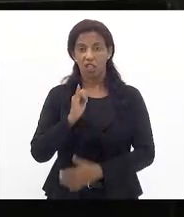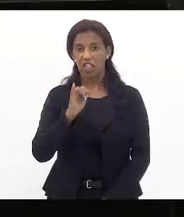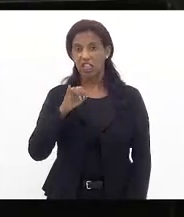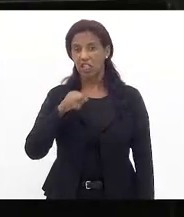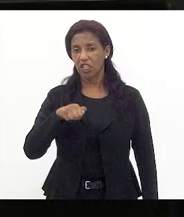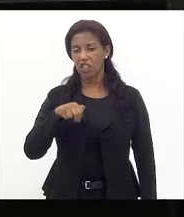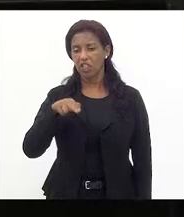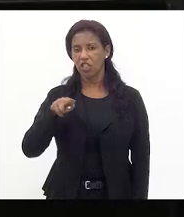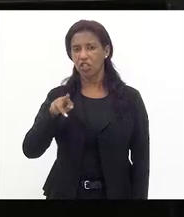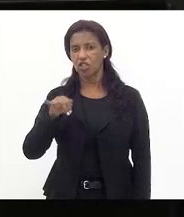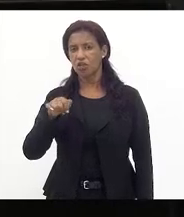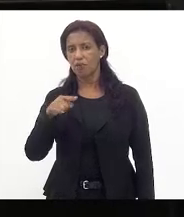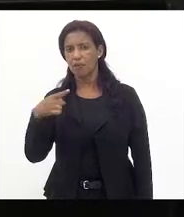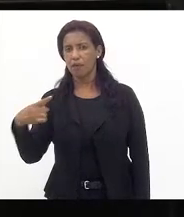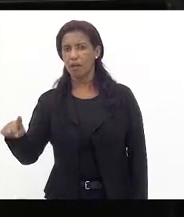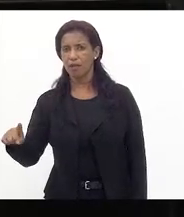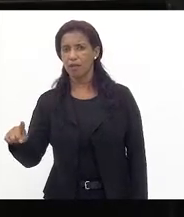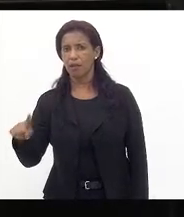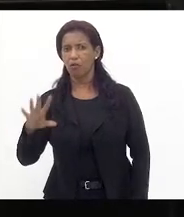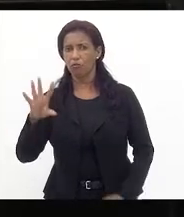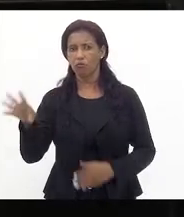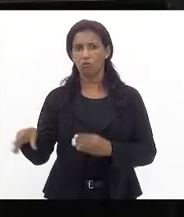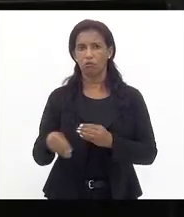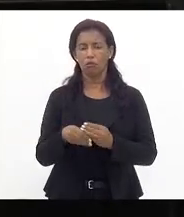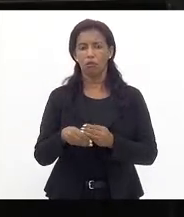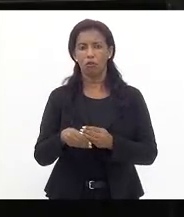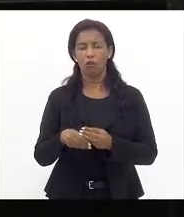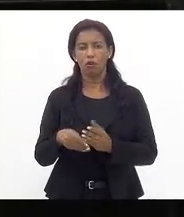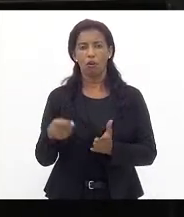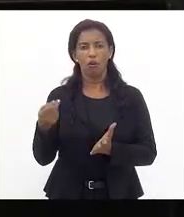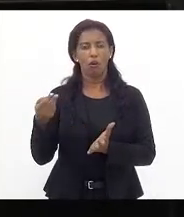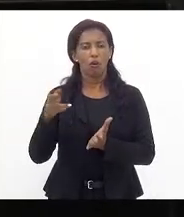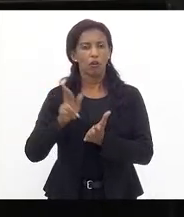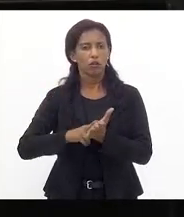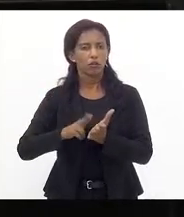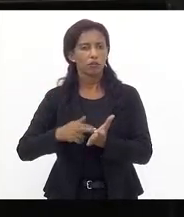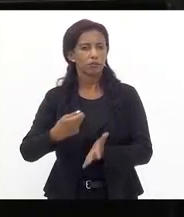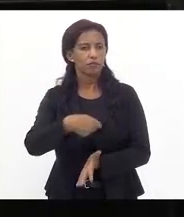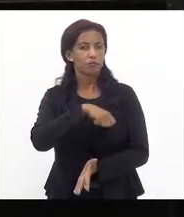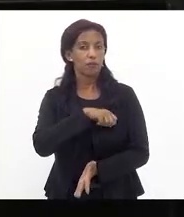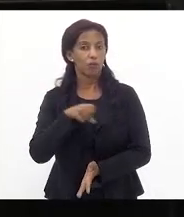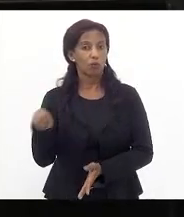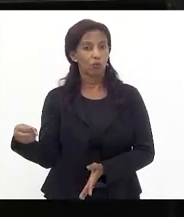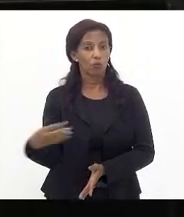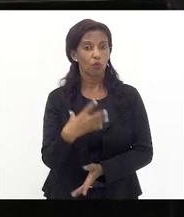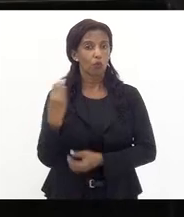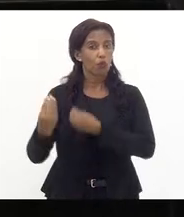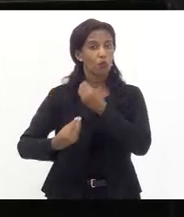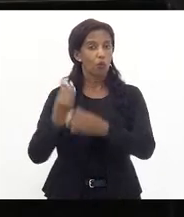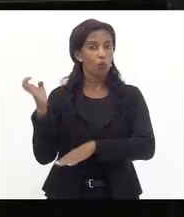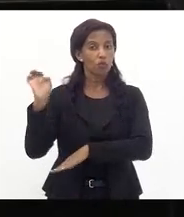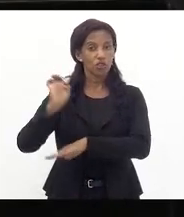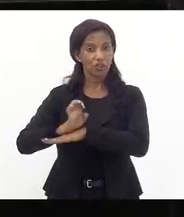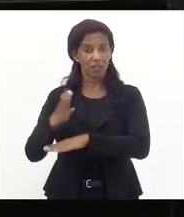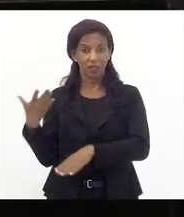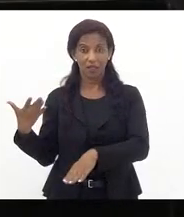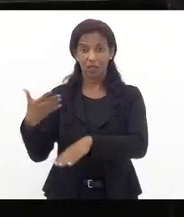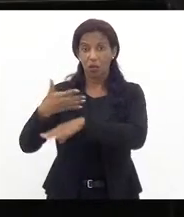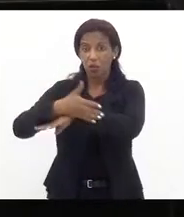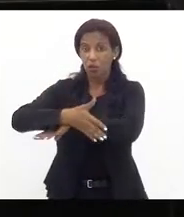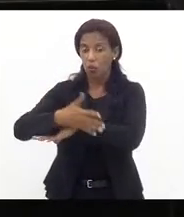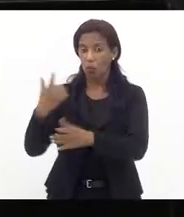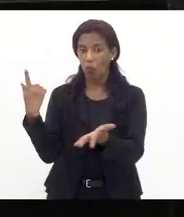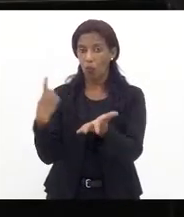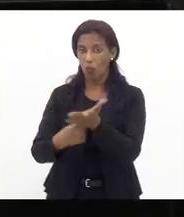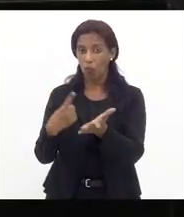Federal sobre a adesão do novo regime de recuperação fiscal. Como o Estado ainda não entrou em acordo